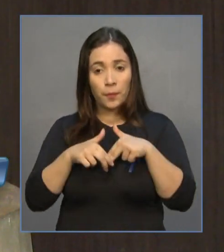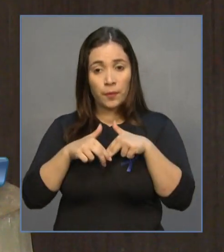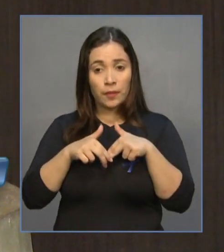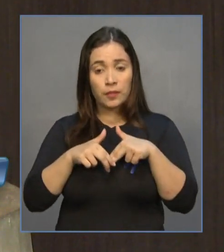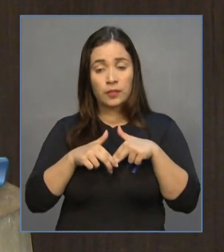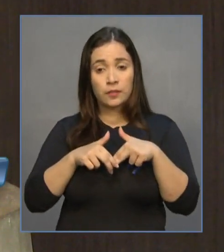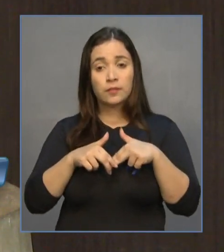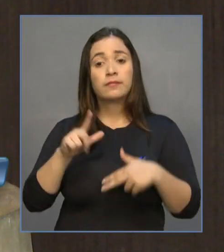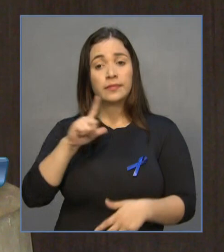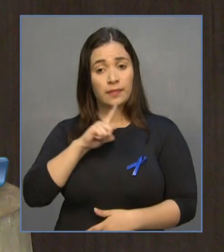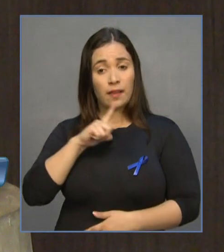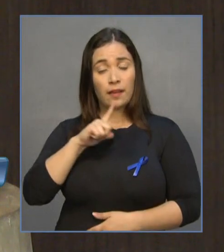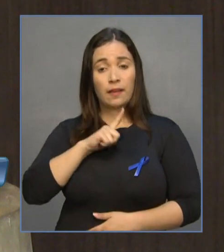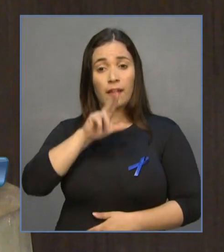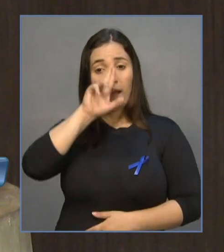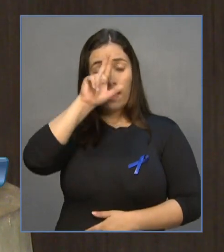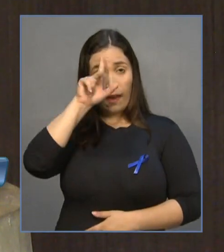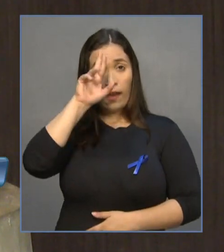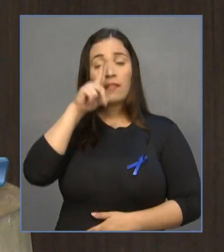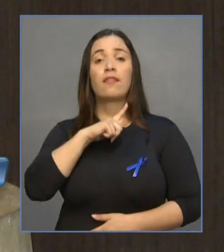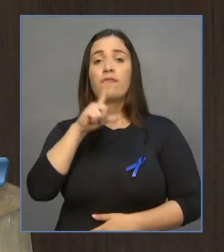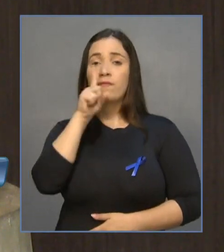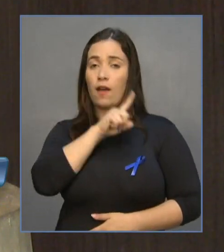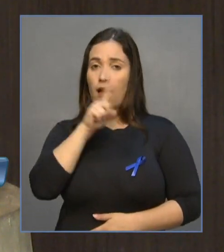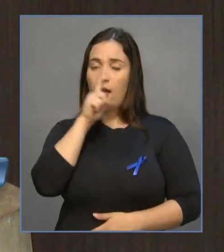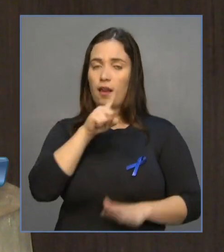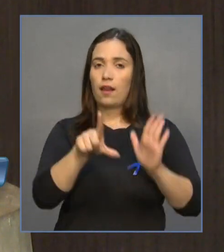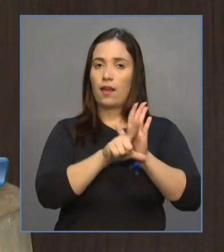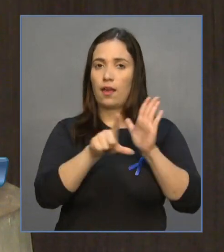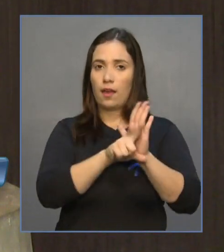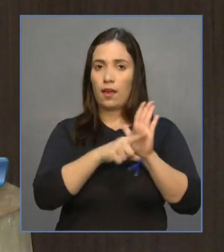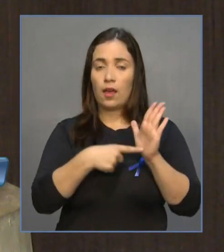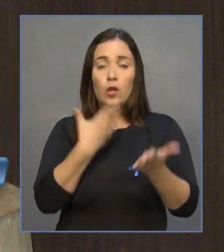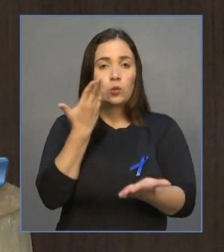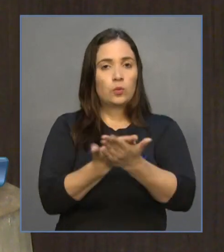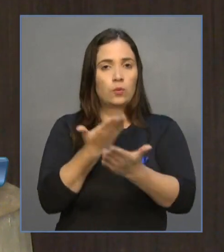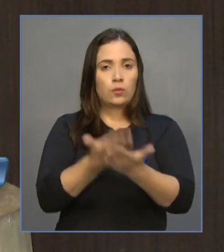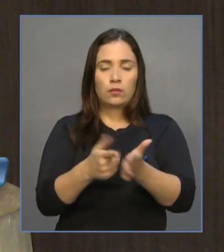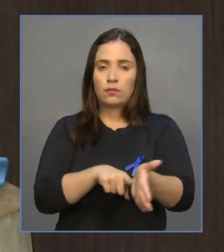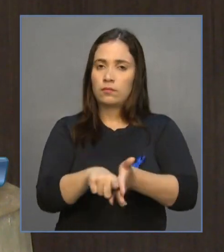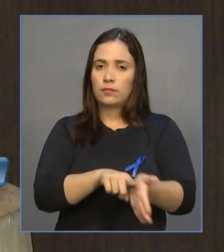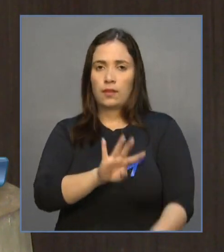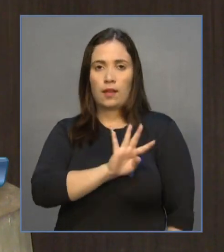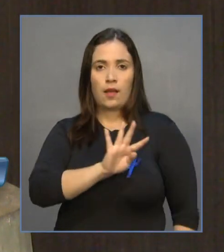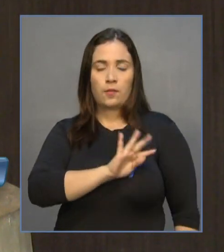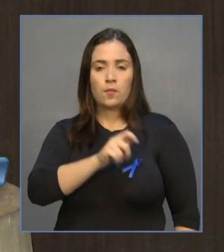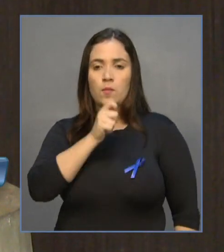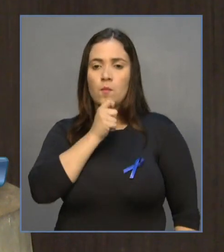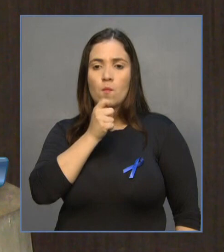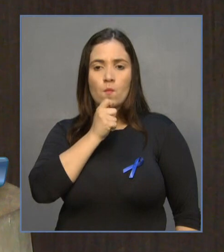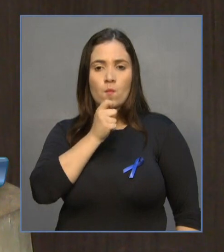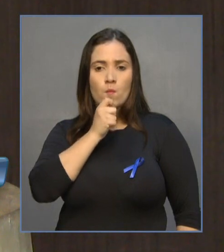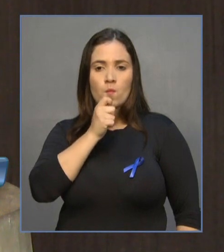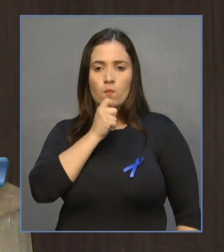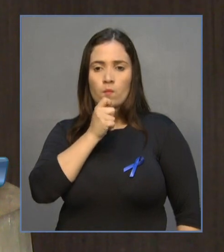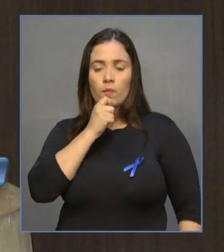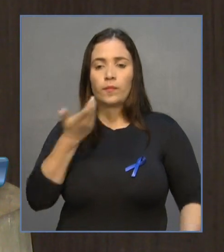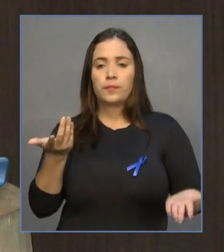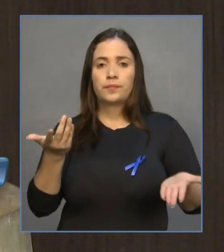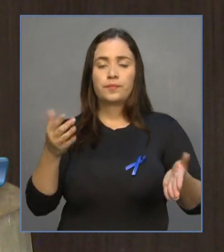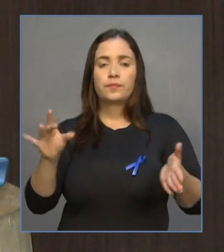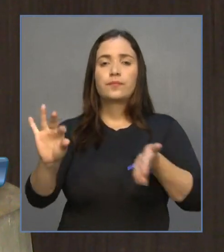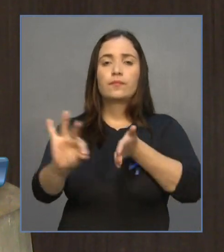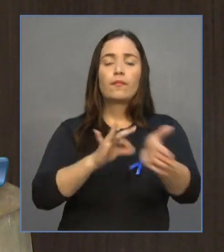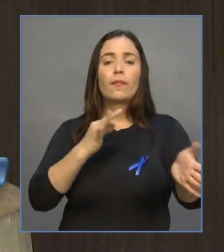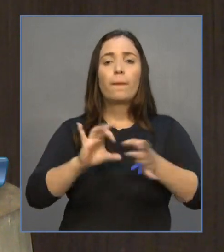temos inequívocas ilegalidades. Não houve estudo prévio de impacto ambiental, não houve a licença